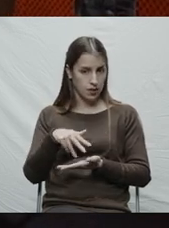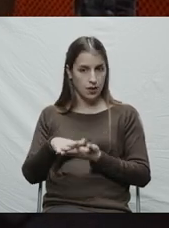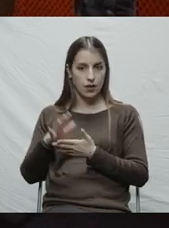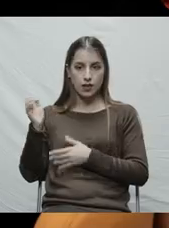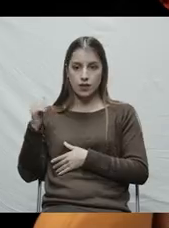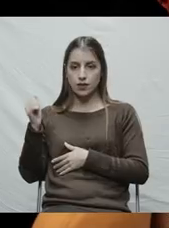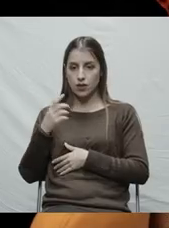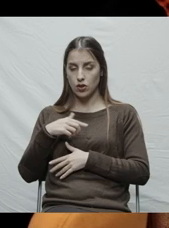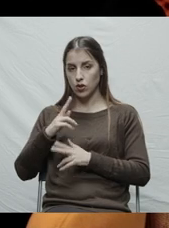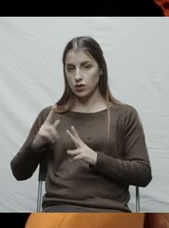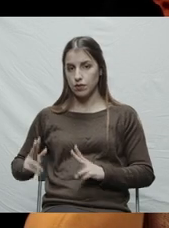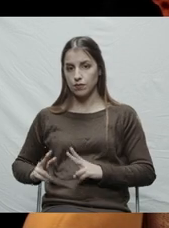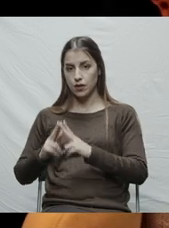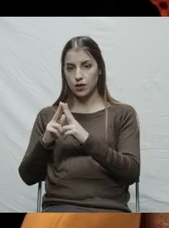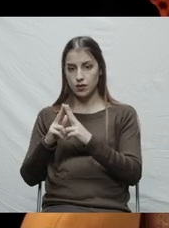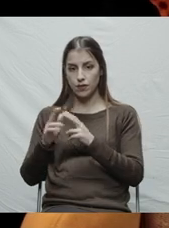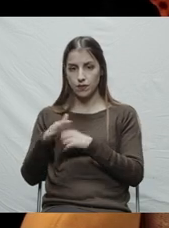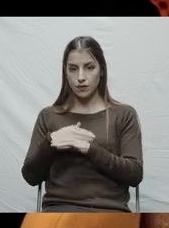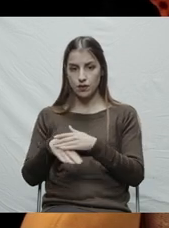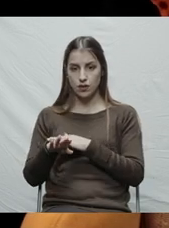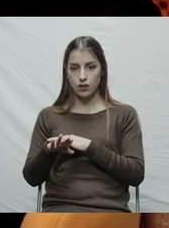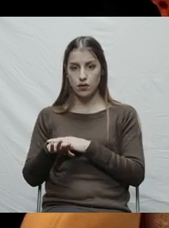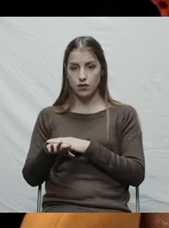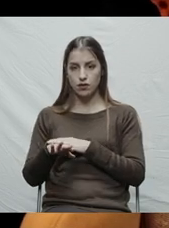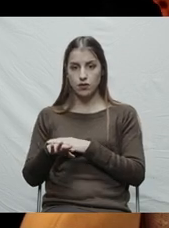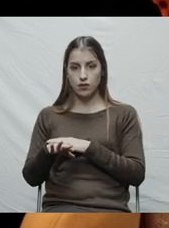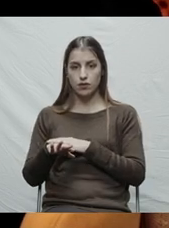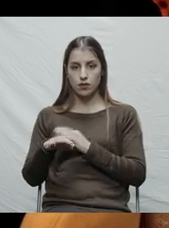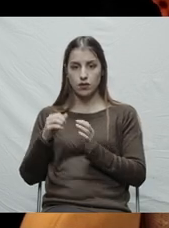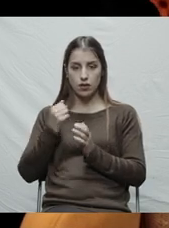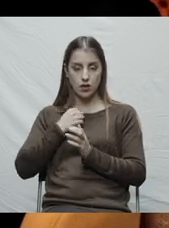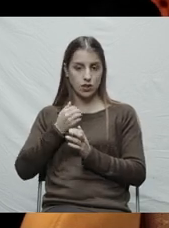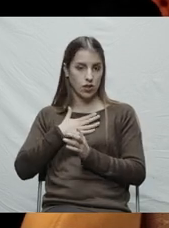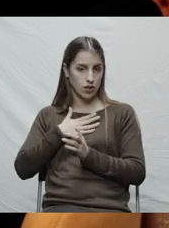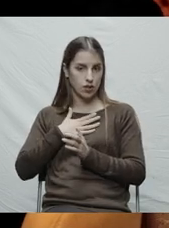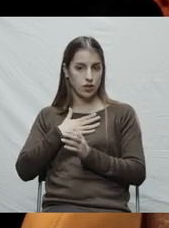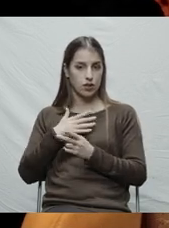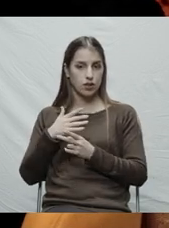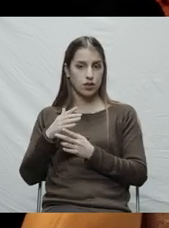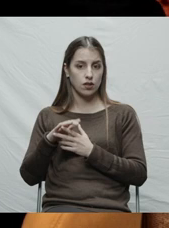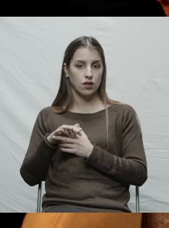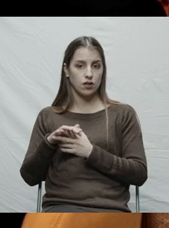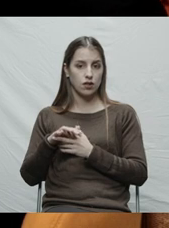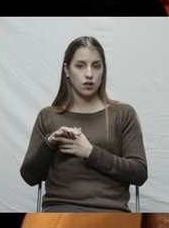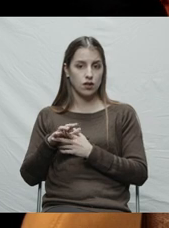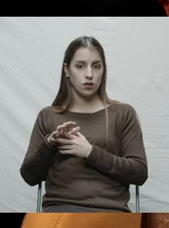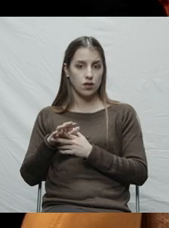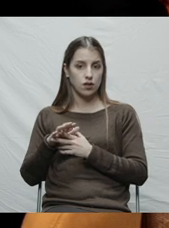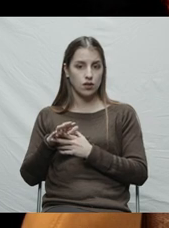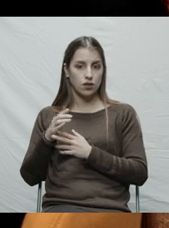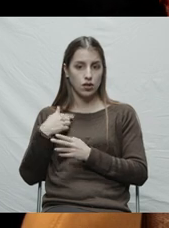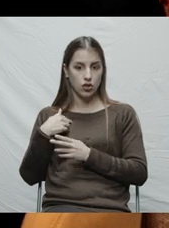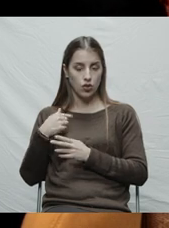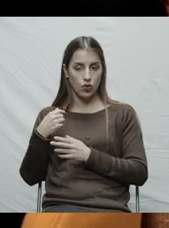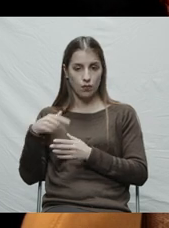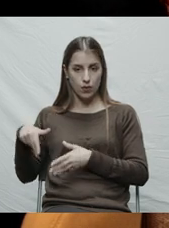Estavas em Surgiu Paris a fazer o essay com o um que era EG. em Angers, Em sim, Angers, Angers, fazer o exato. essay com a da Emmanuel Wynne, que já era diretamente, ou seja, eu